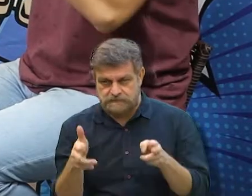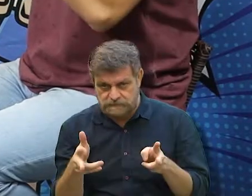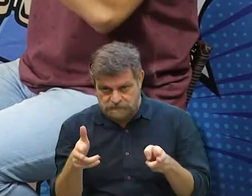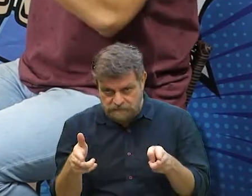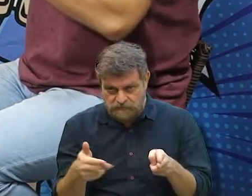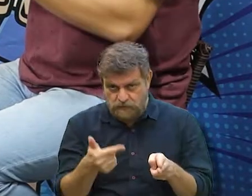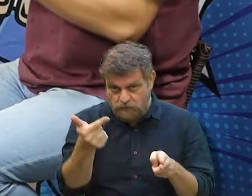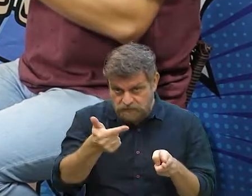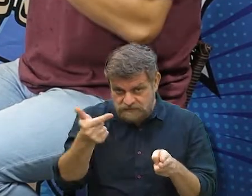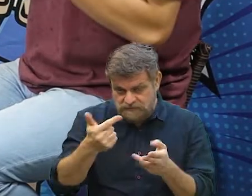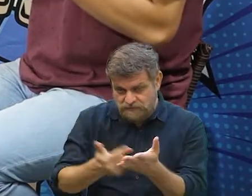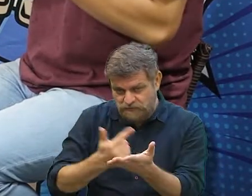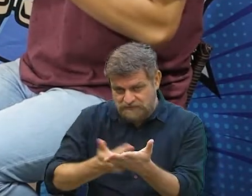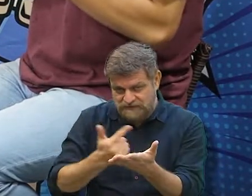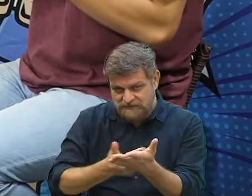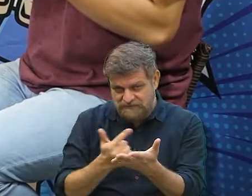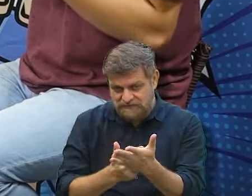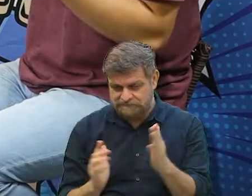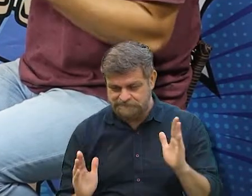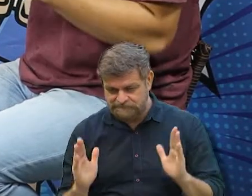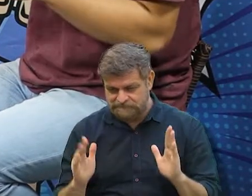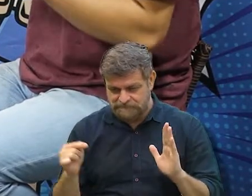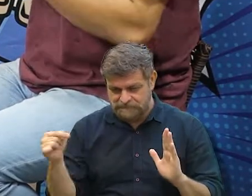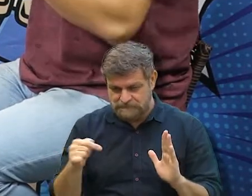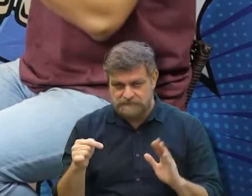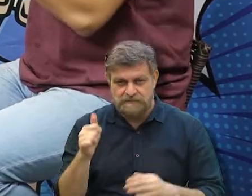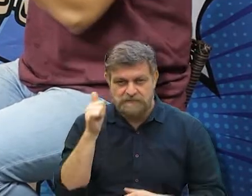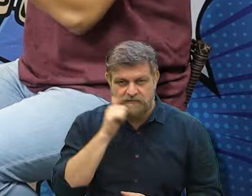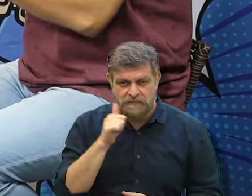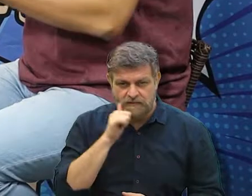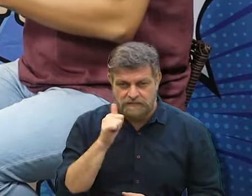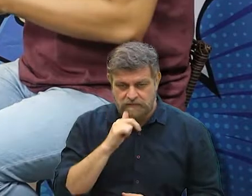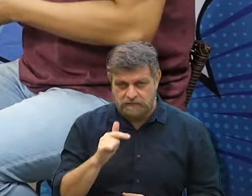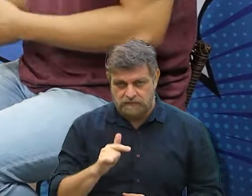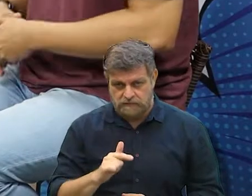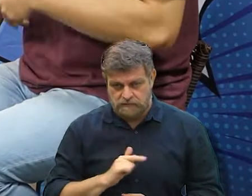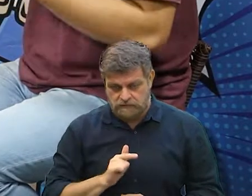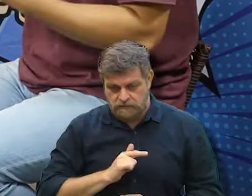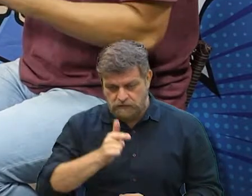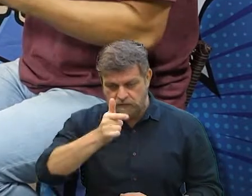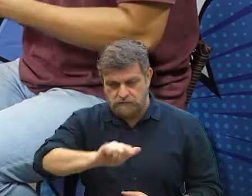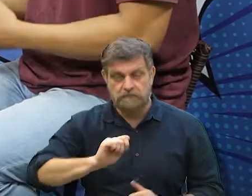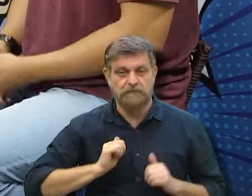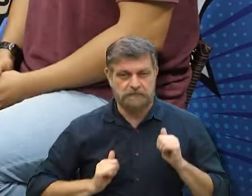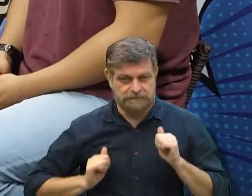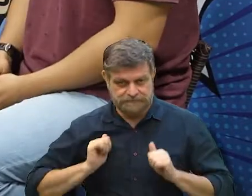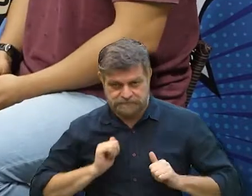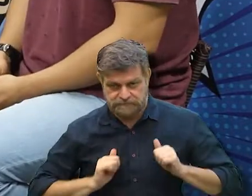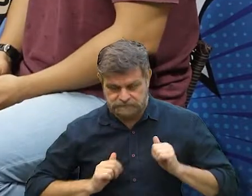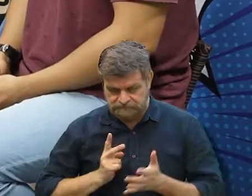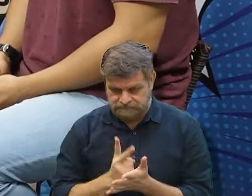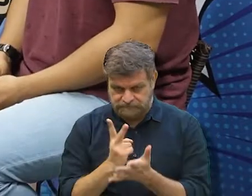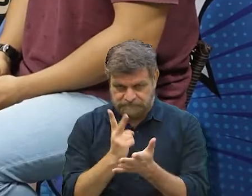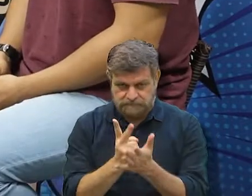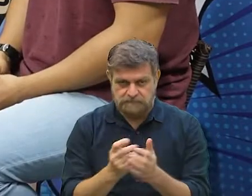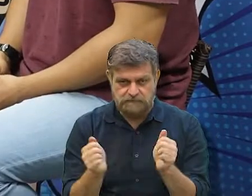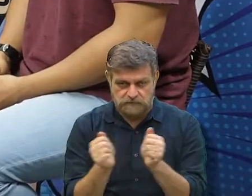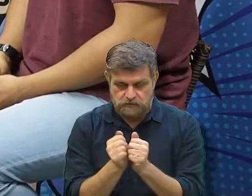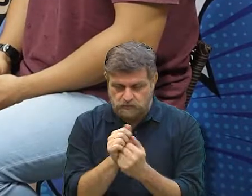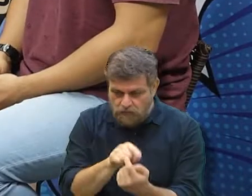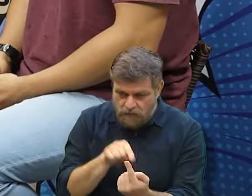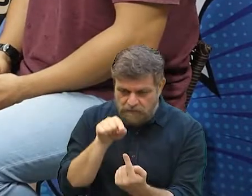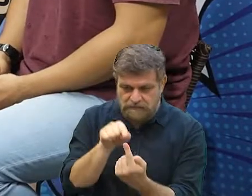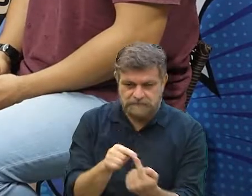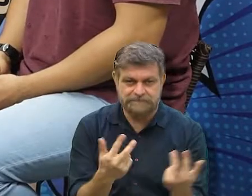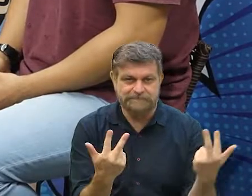você planejou? Vai ser uma saga, uma trilogia, uma série? Isso